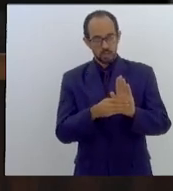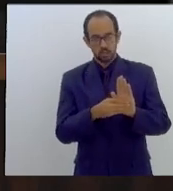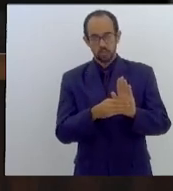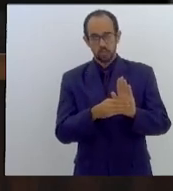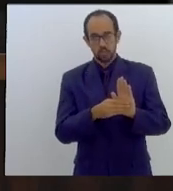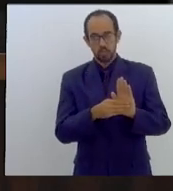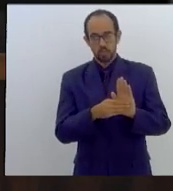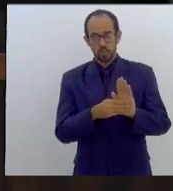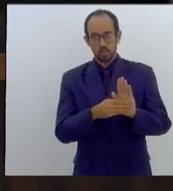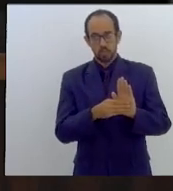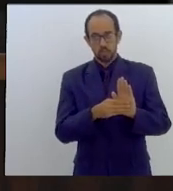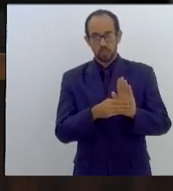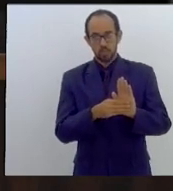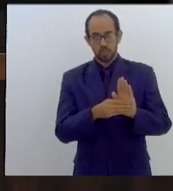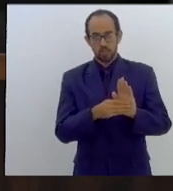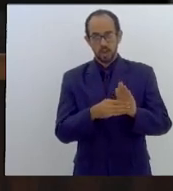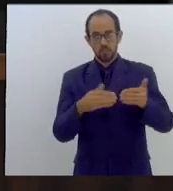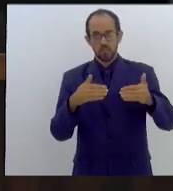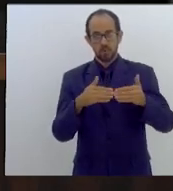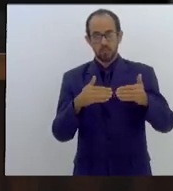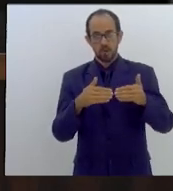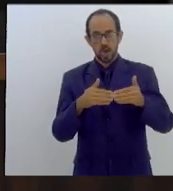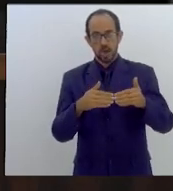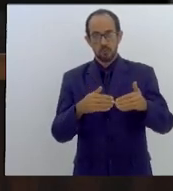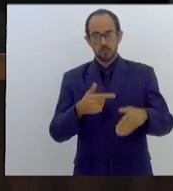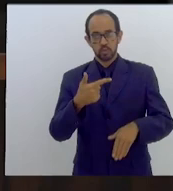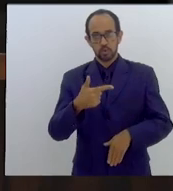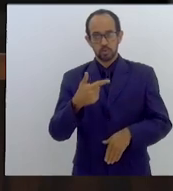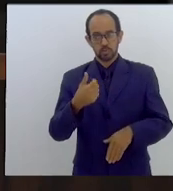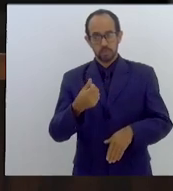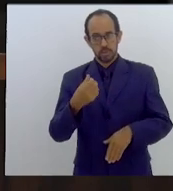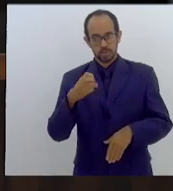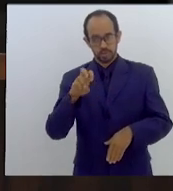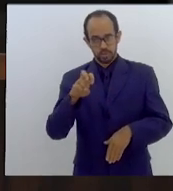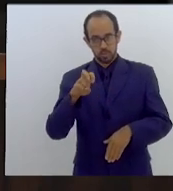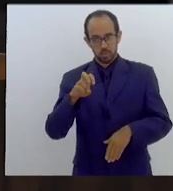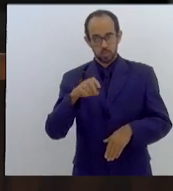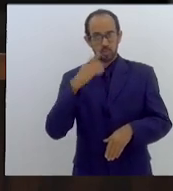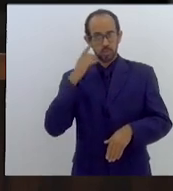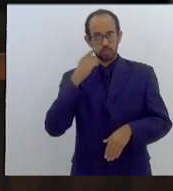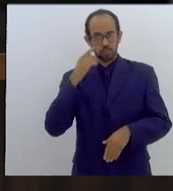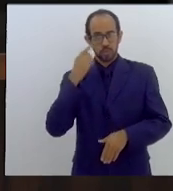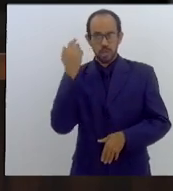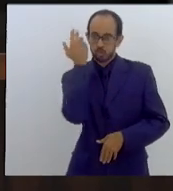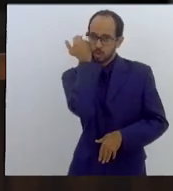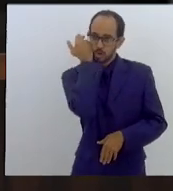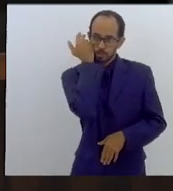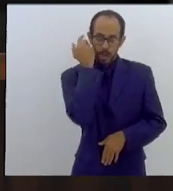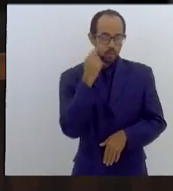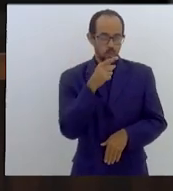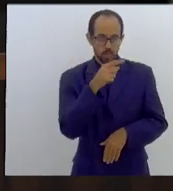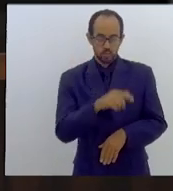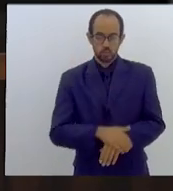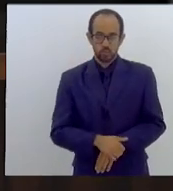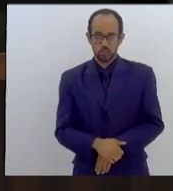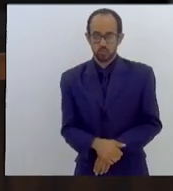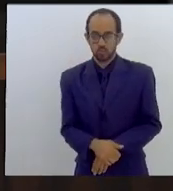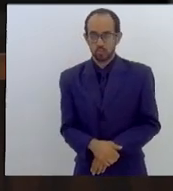favorável ao destaque número 265, de autoria do deputado Eliomar Coelho.